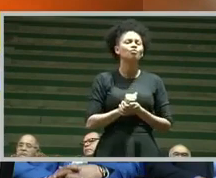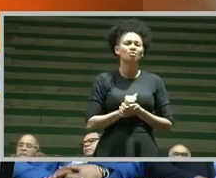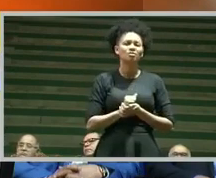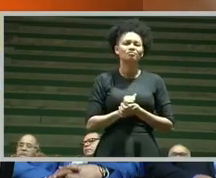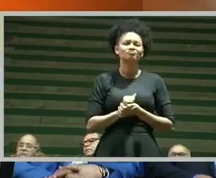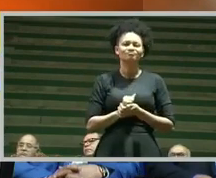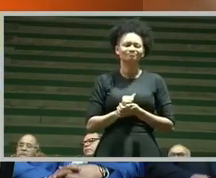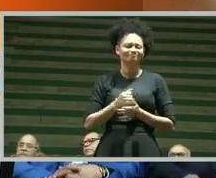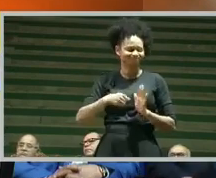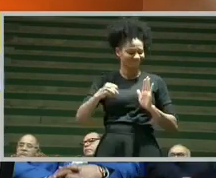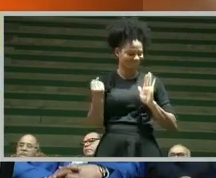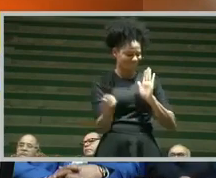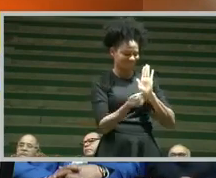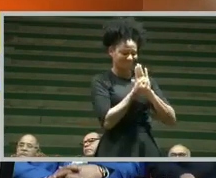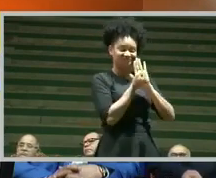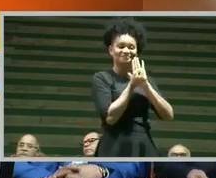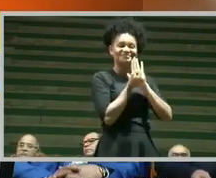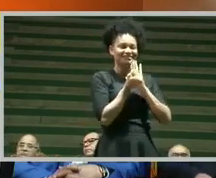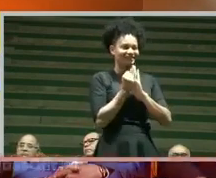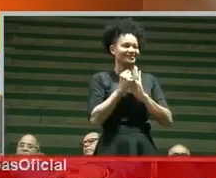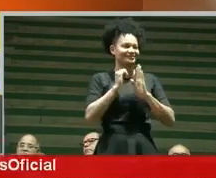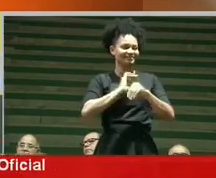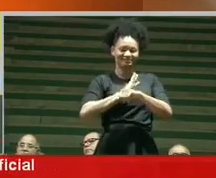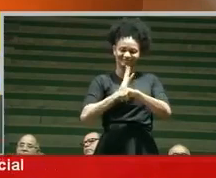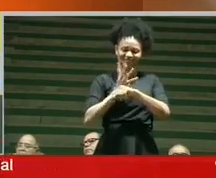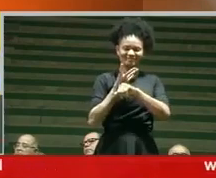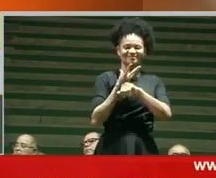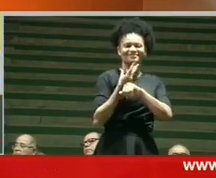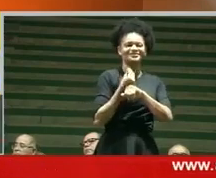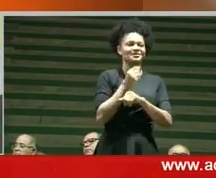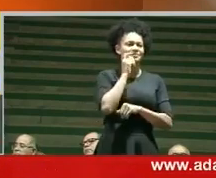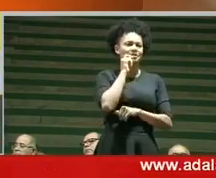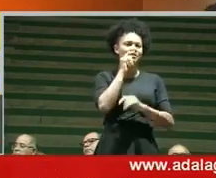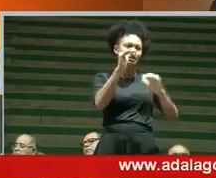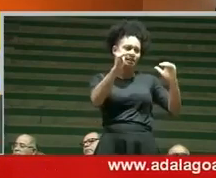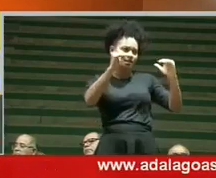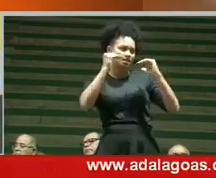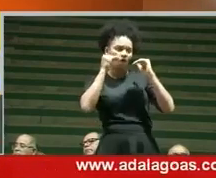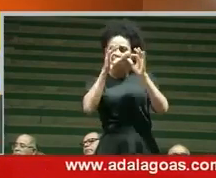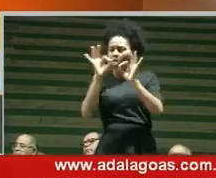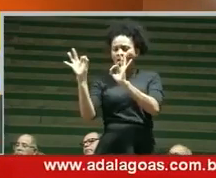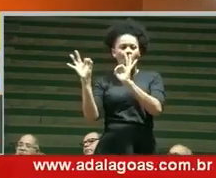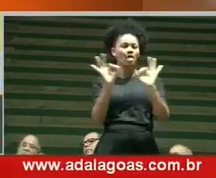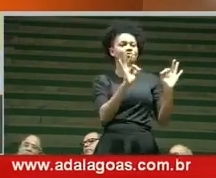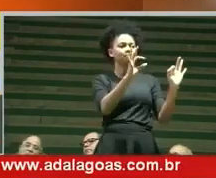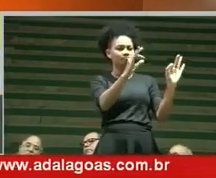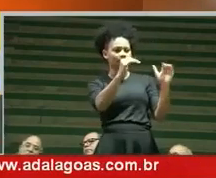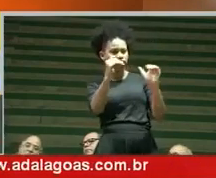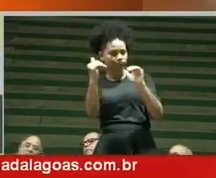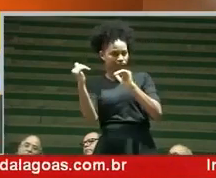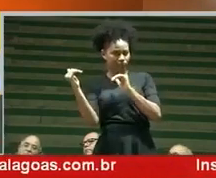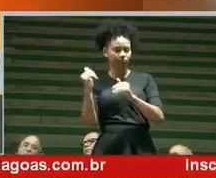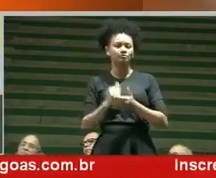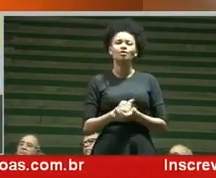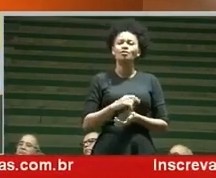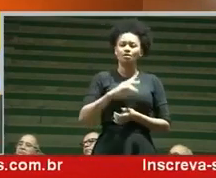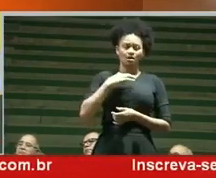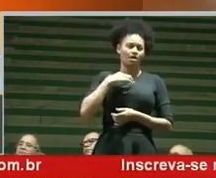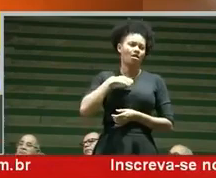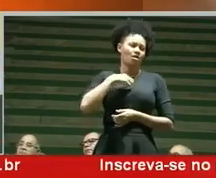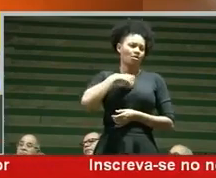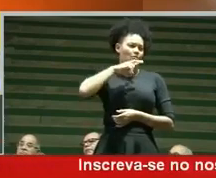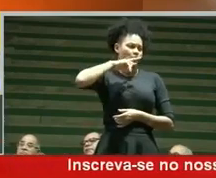é uma marca da igreja em Maceió, o máximo da sua atenção. Eu reconheço que